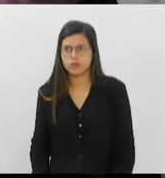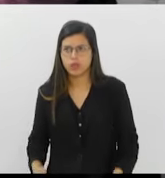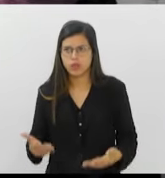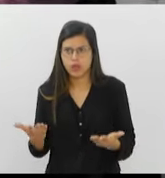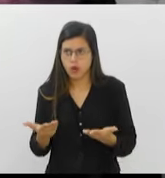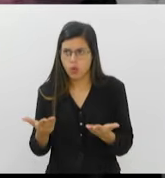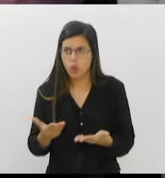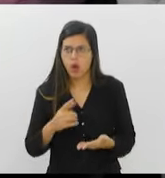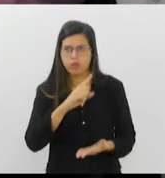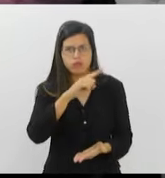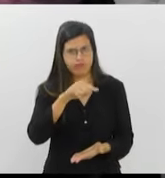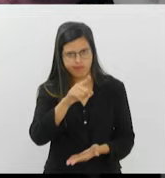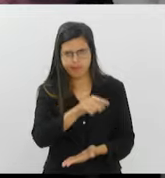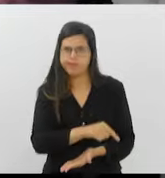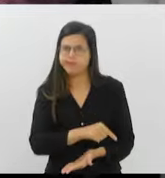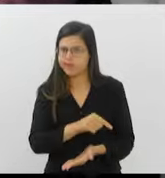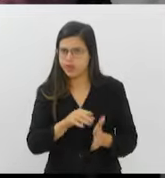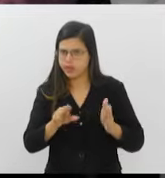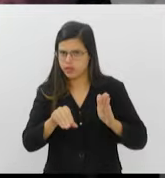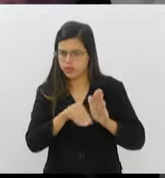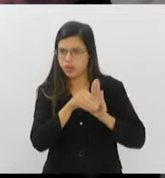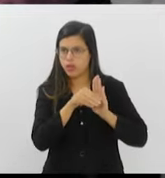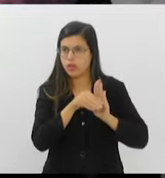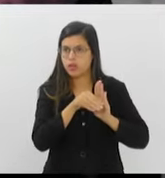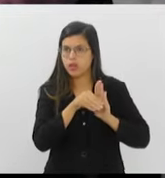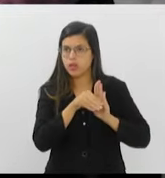rejeitada. Esta emenda.